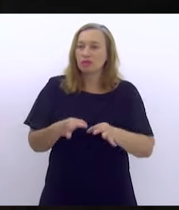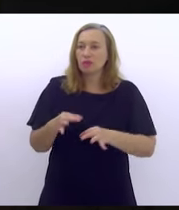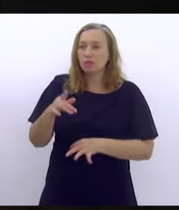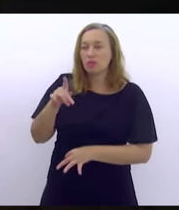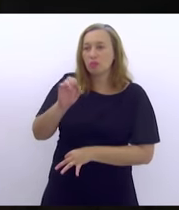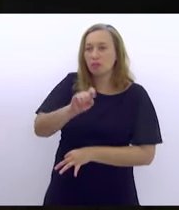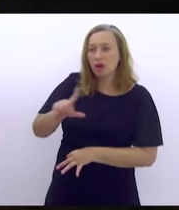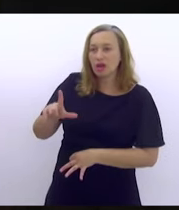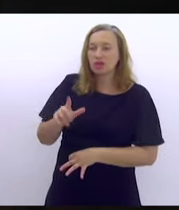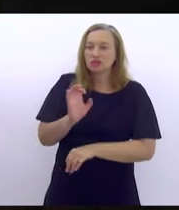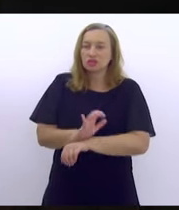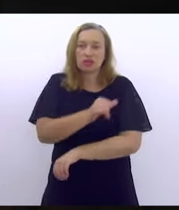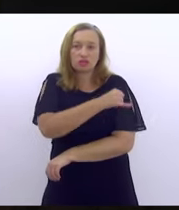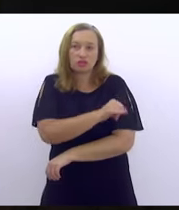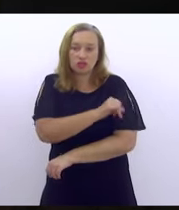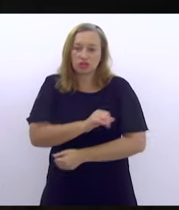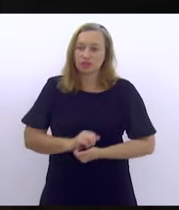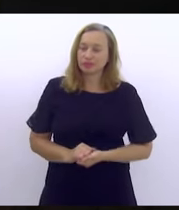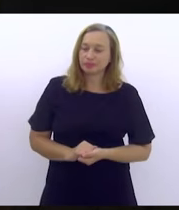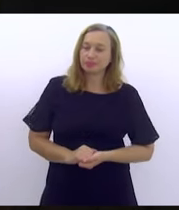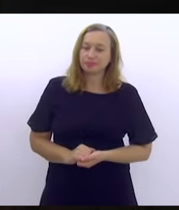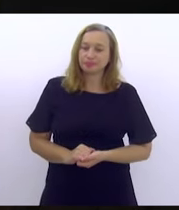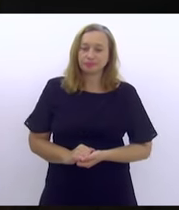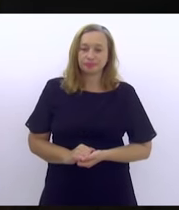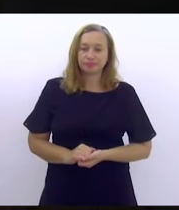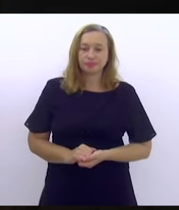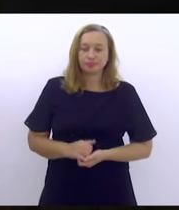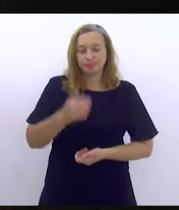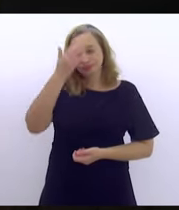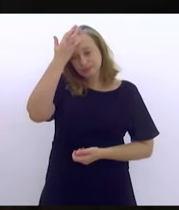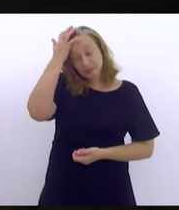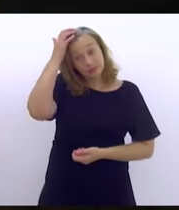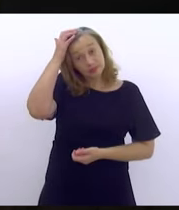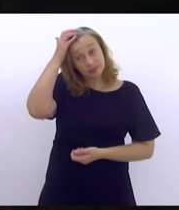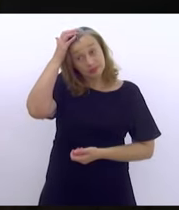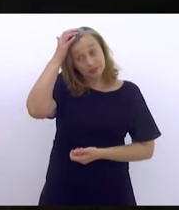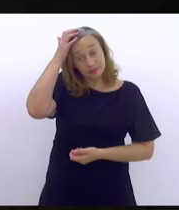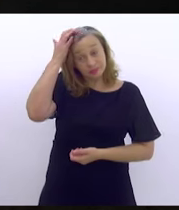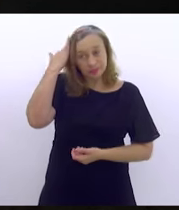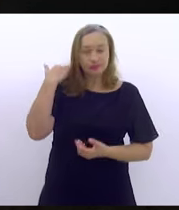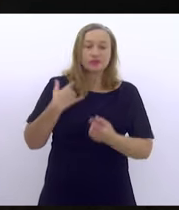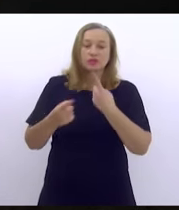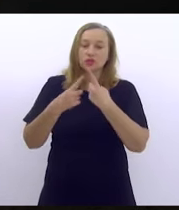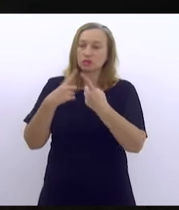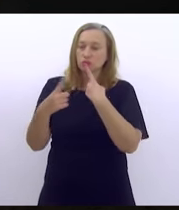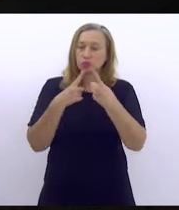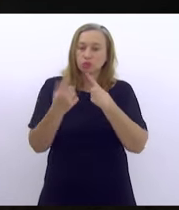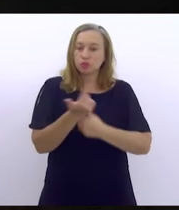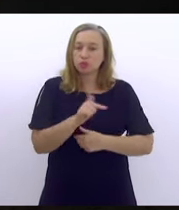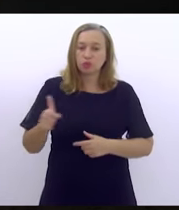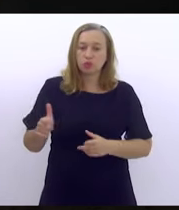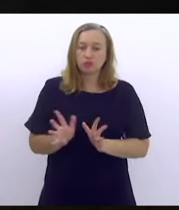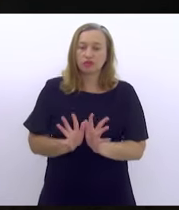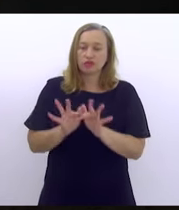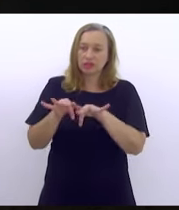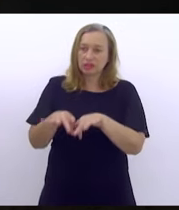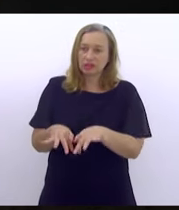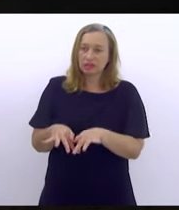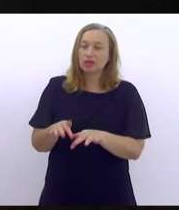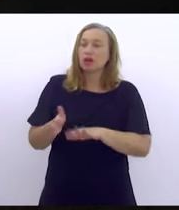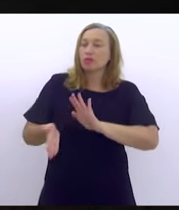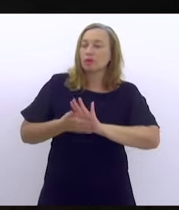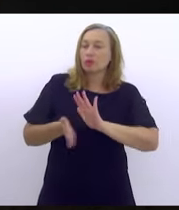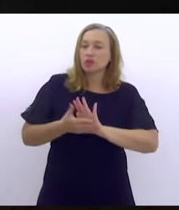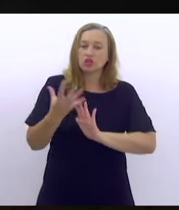no âmbito do Estado do Rio de Janeiro. Em discussão, não havendo quem queira discutir, encerrada a discussão, a